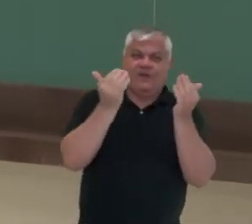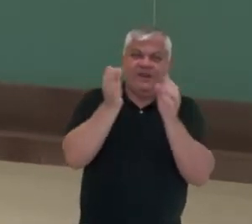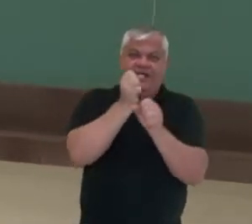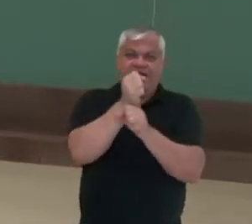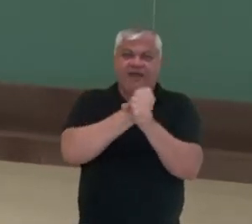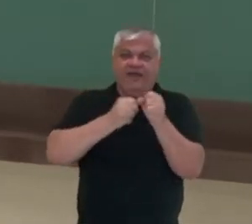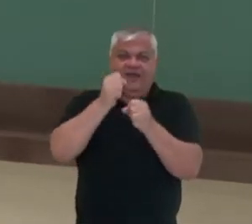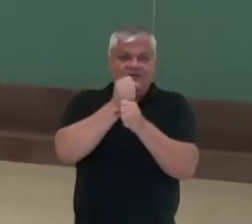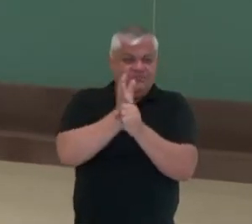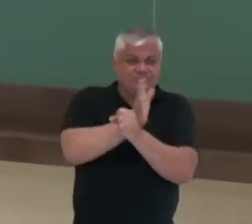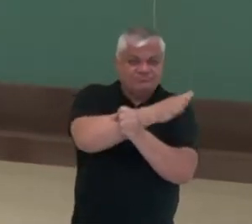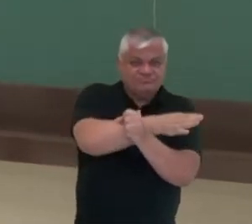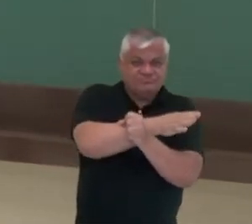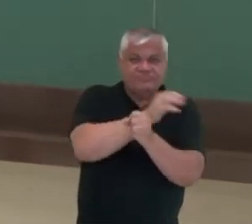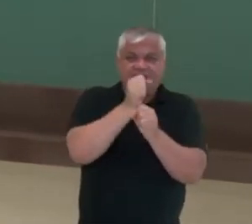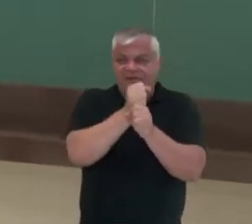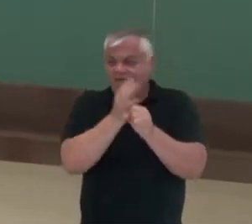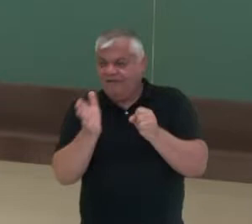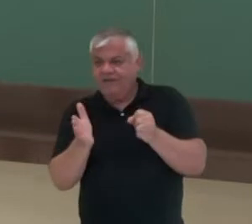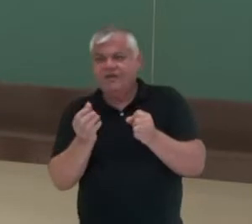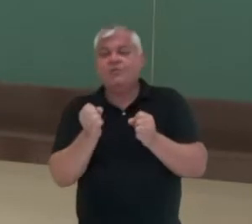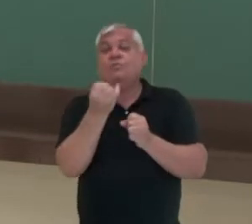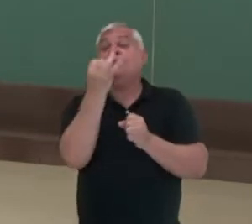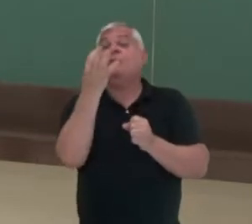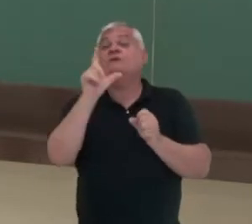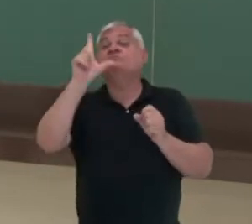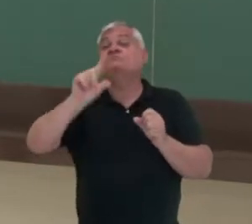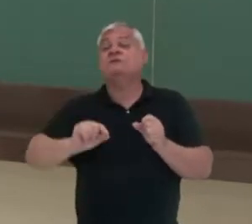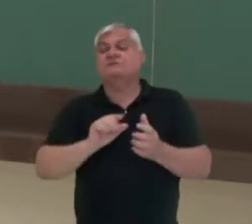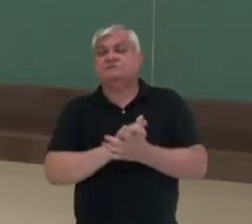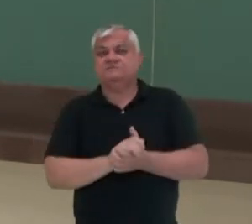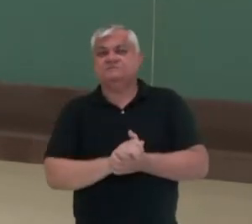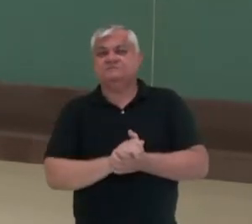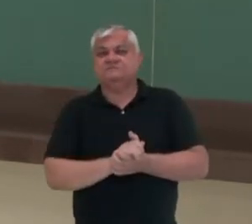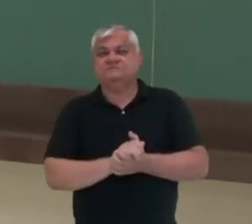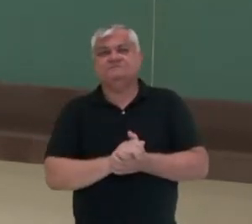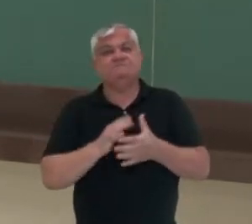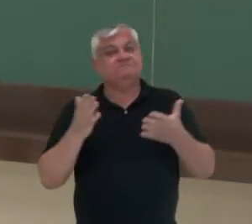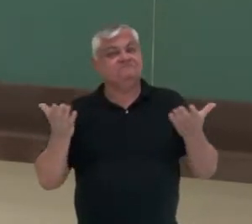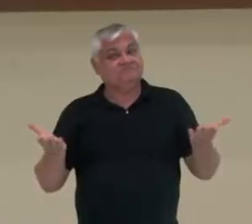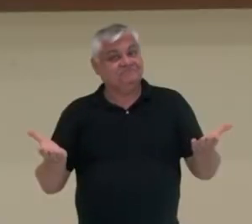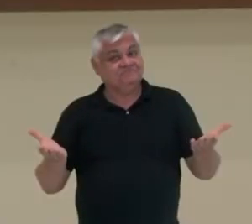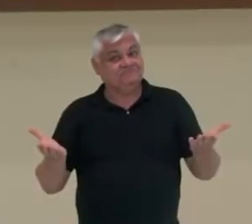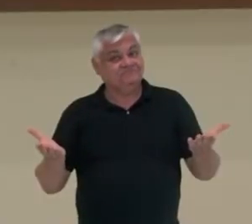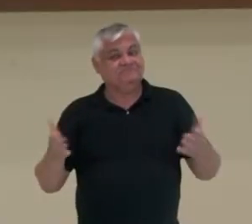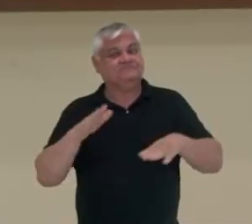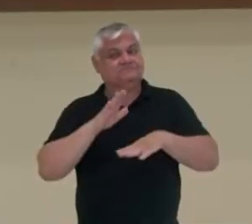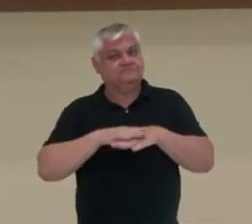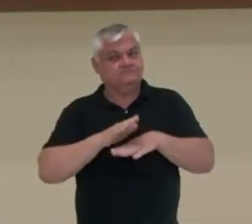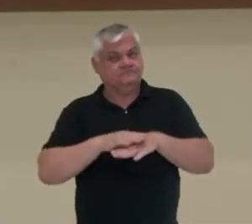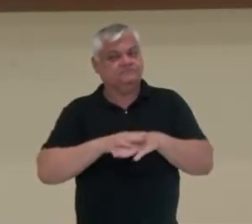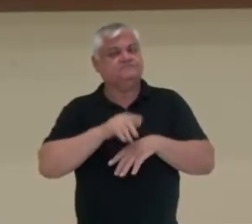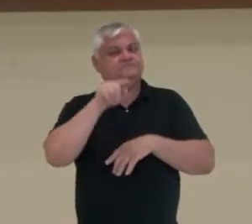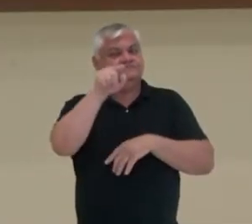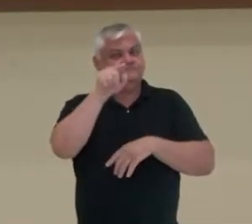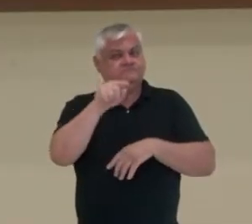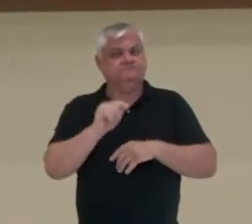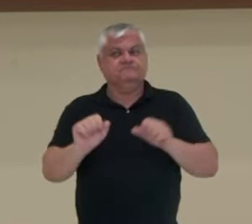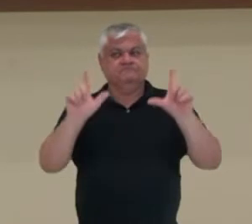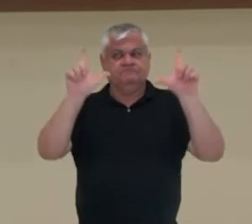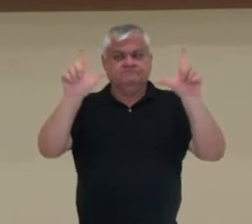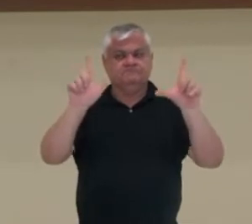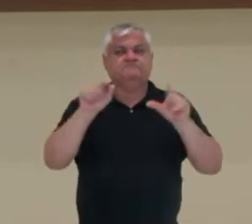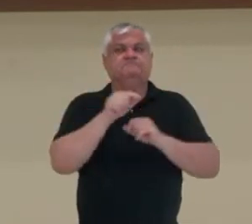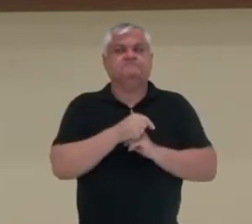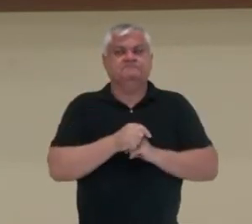anterior. Quantas mortes a menos? E agora, né? Então, Professora, vai colocar esses dados aí na telinha para